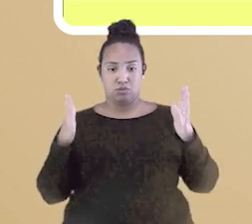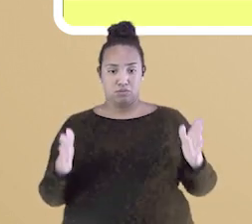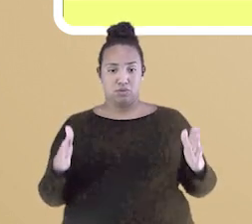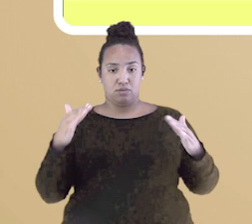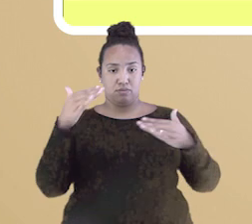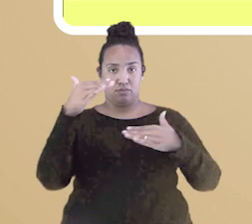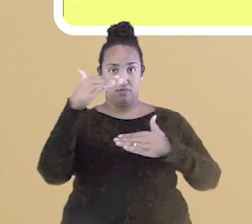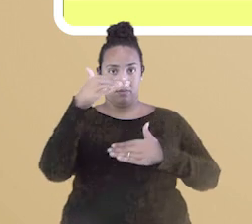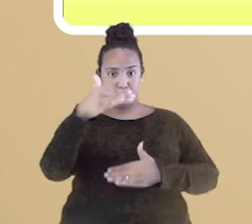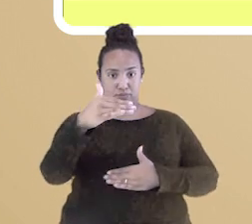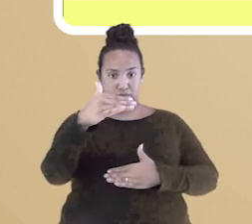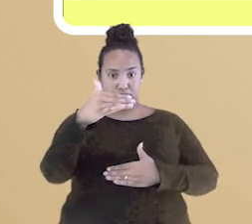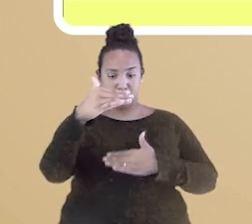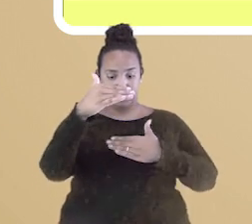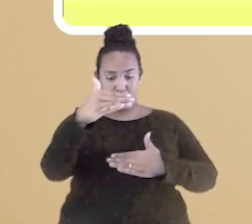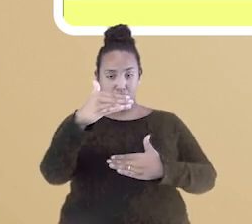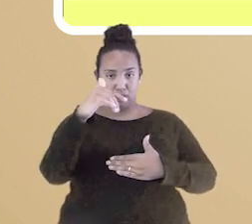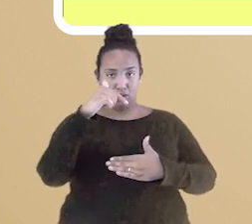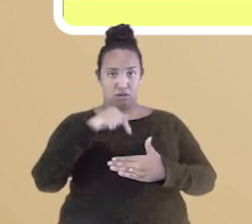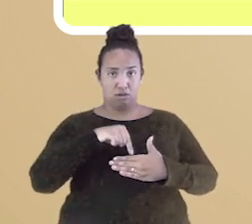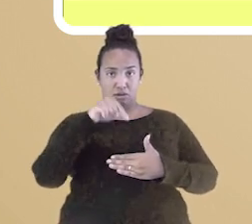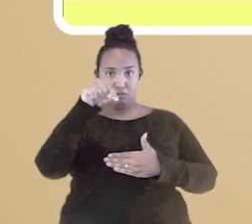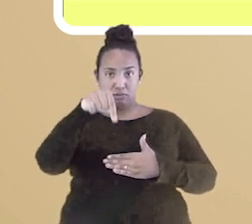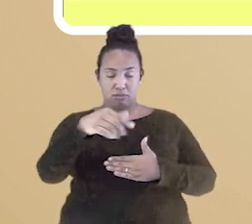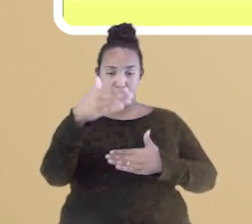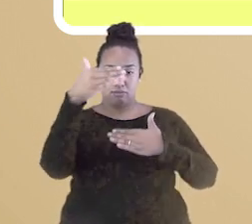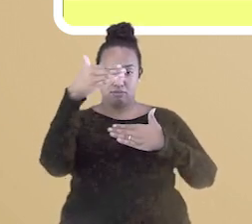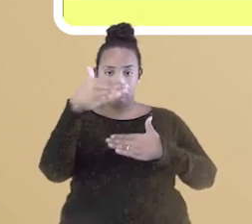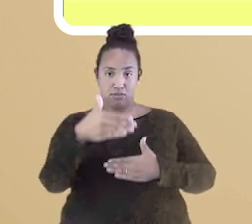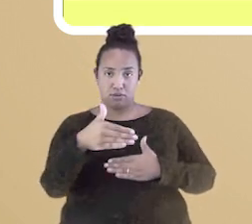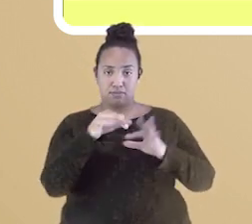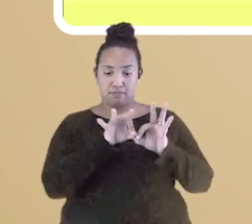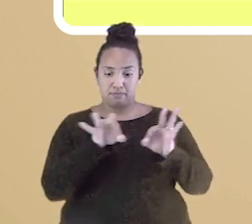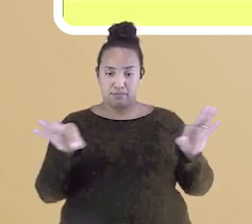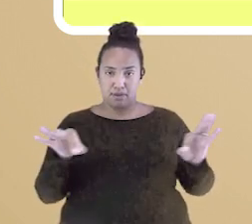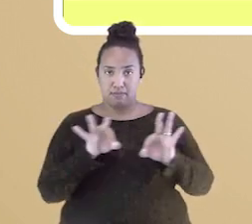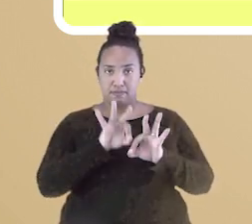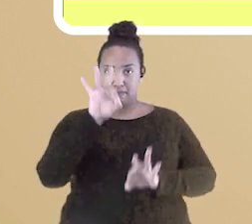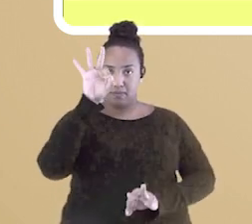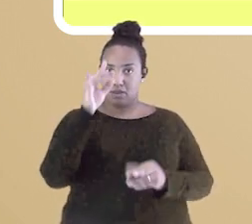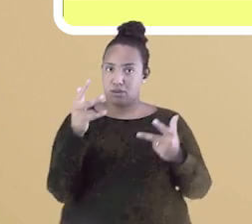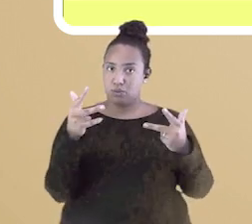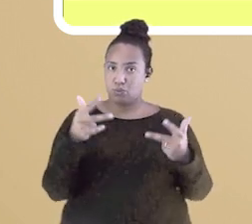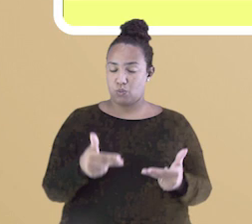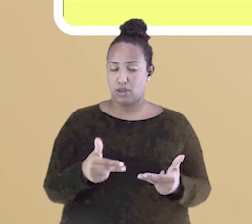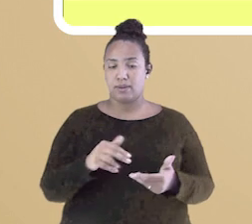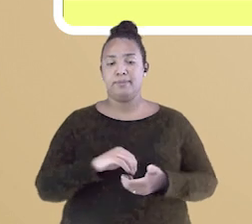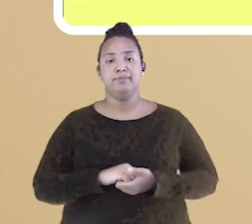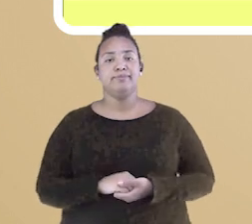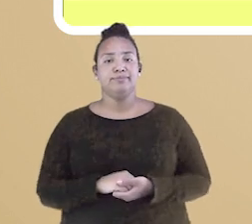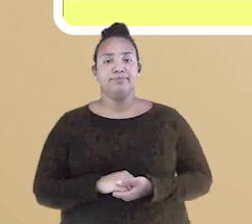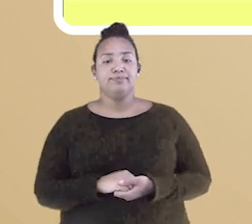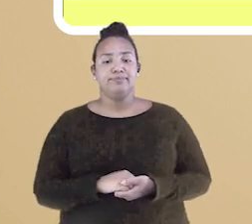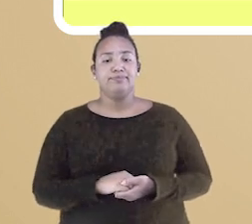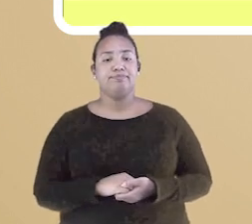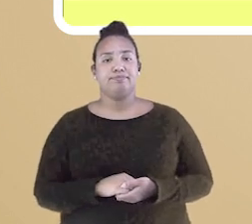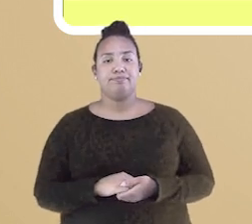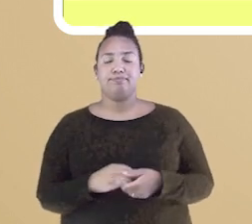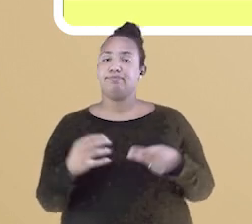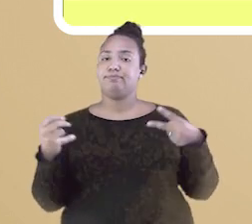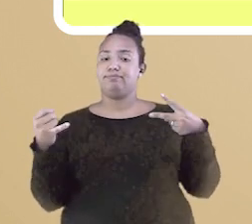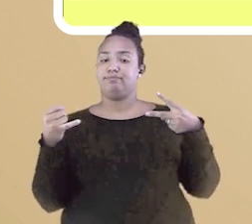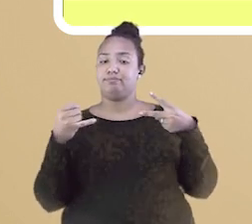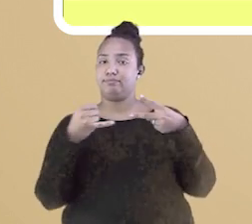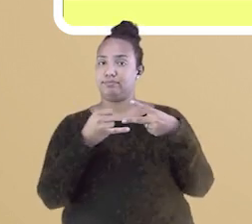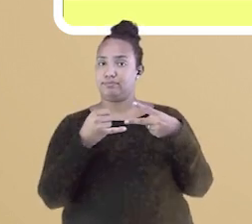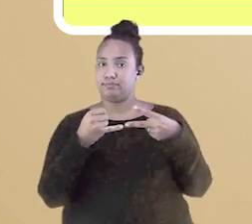um paralelogramo são paralelos e de mesma medida. Os paralelogramos são vistos nas